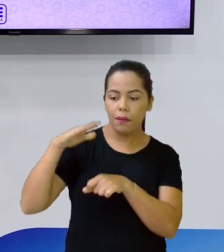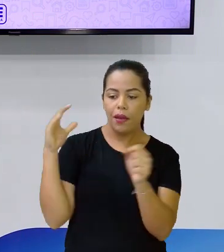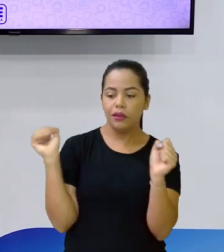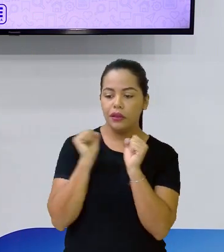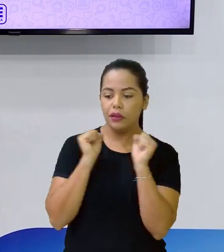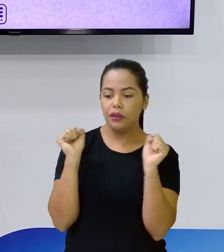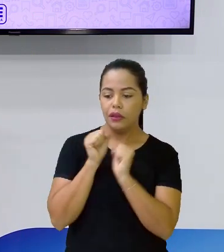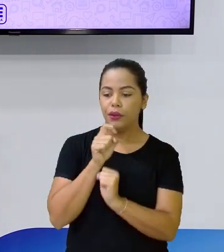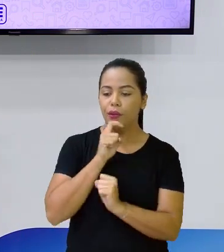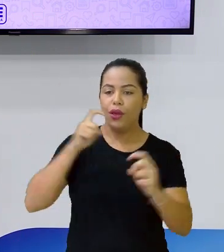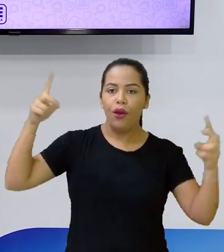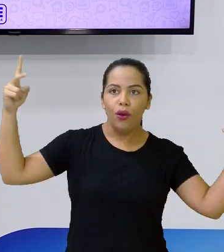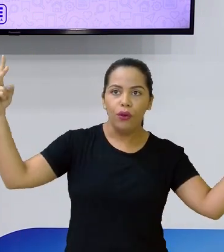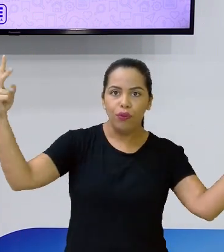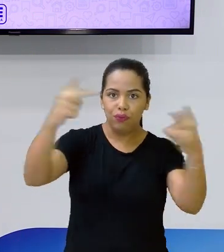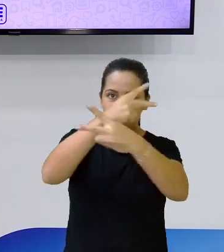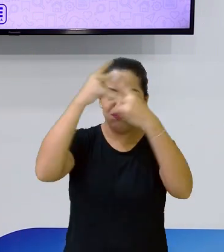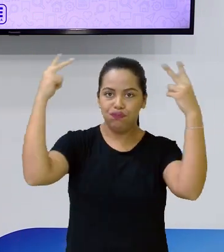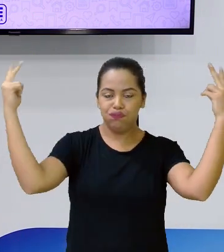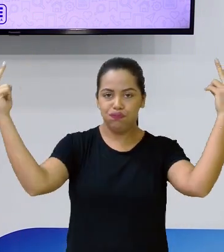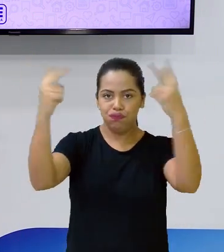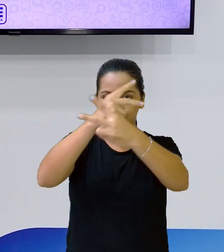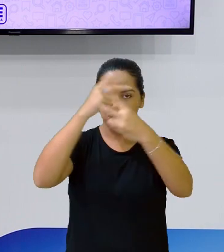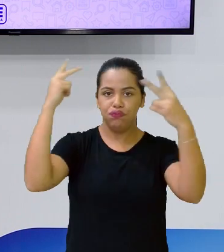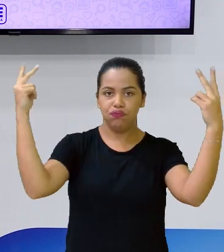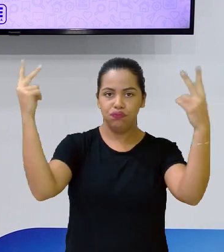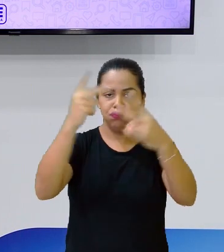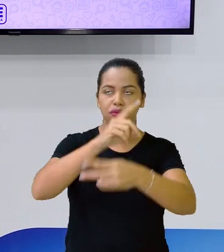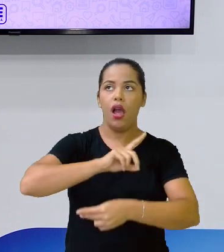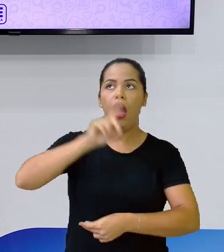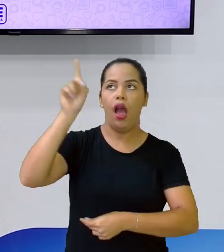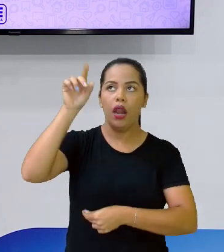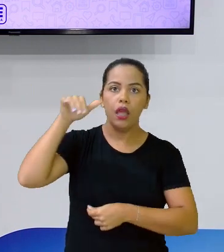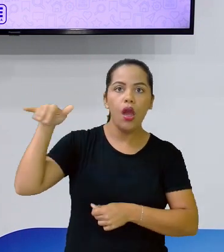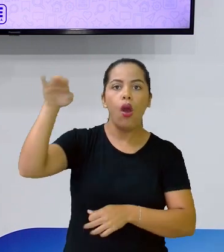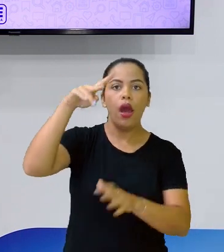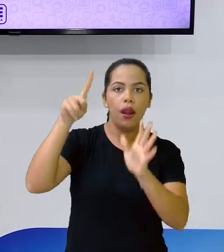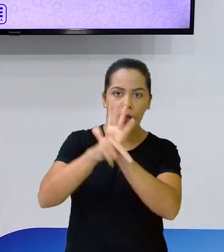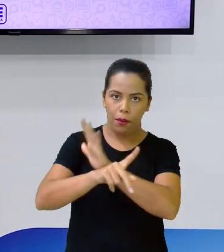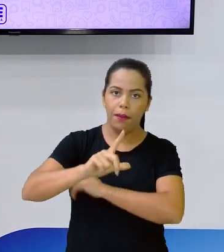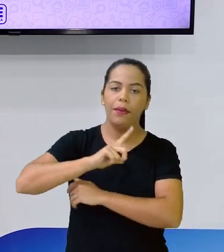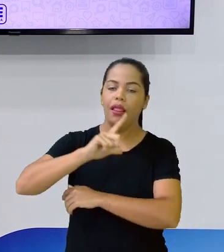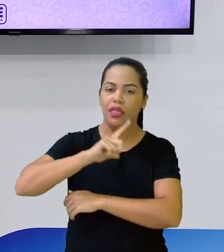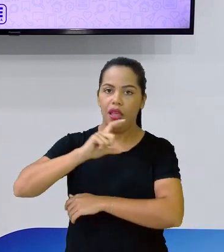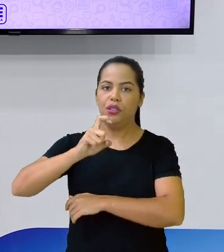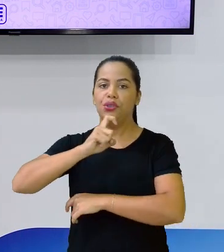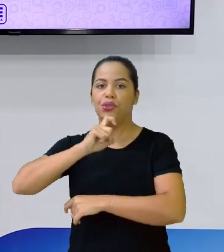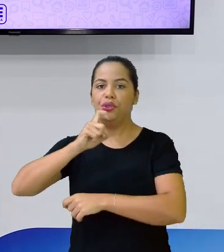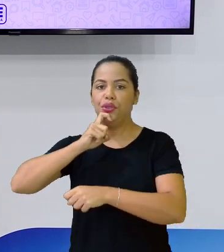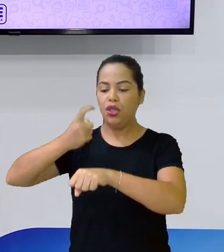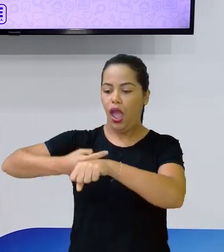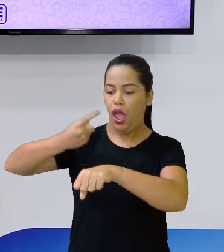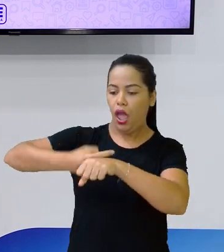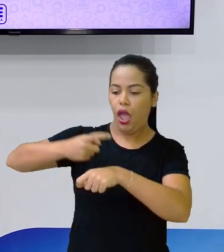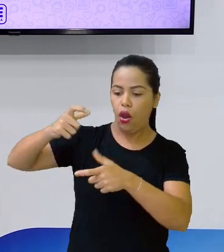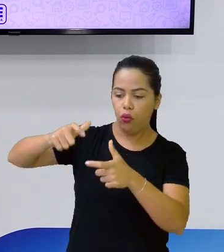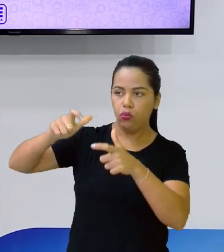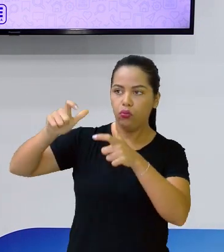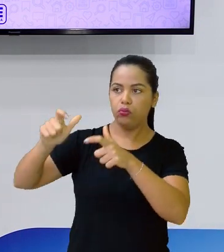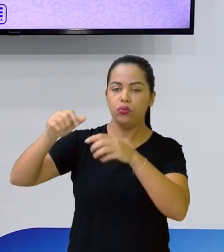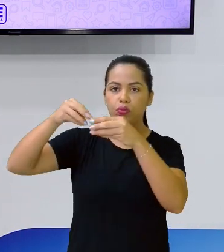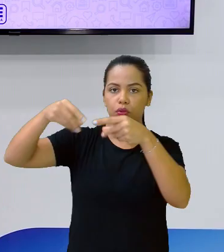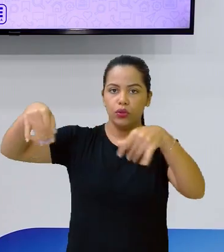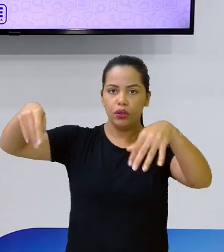tem aquele vento gelado, e ali é uma área propícia para ter o gelo. Então, eles ficam lá, ó, armazenadozinhos, a